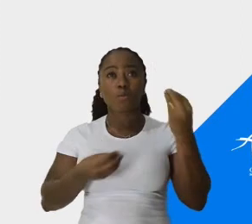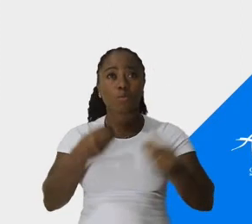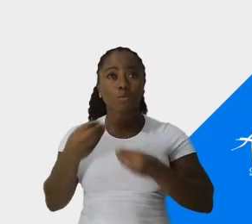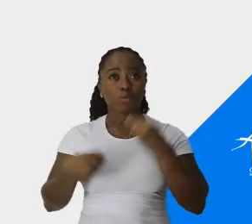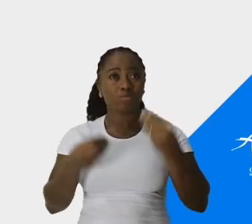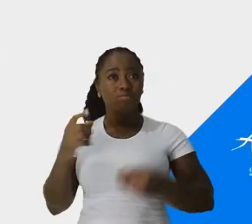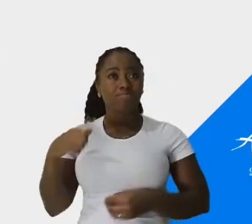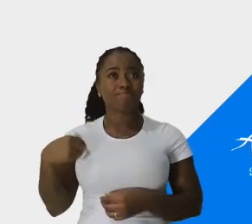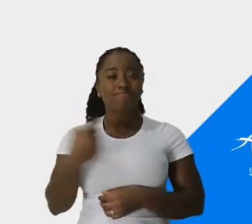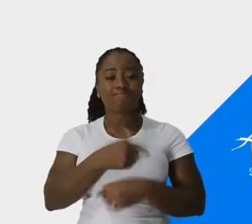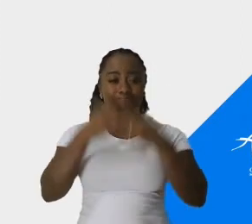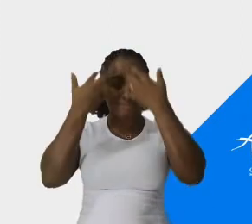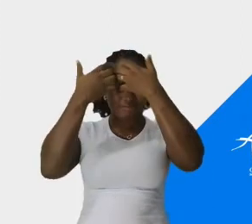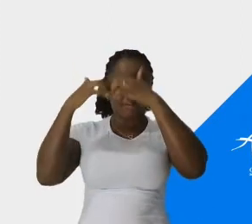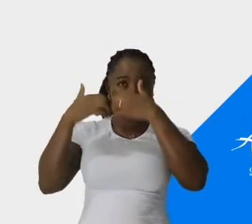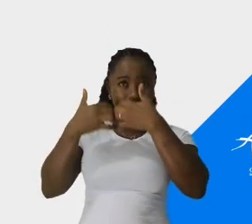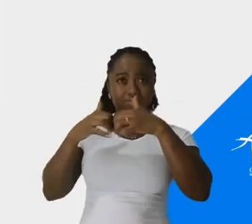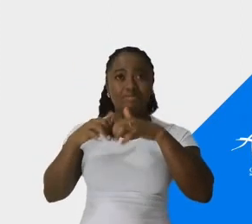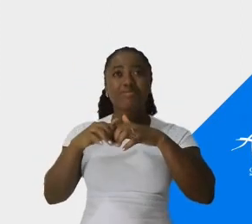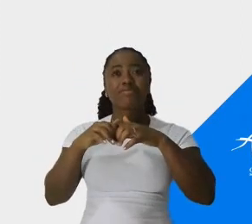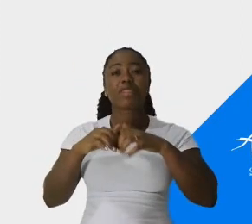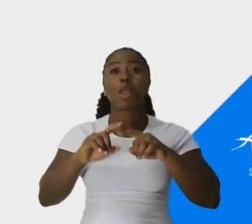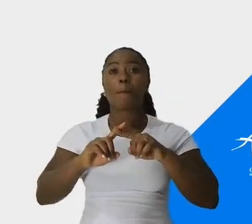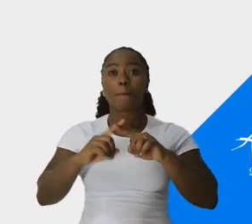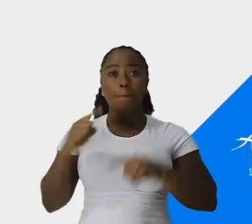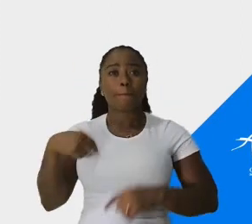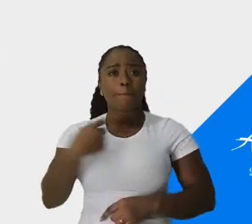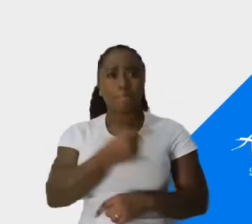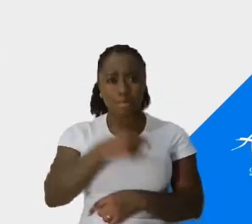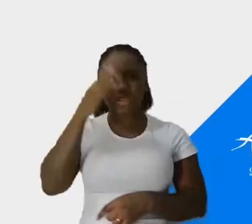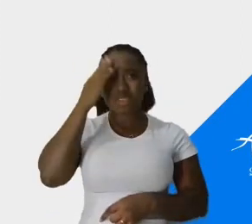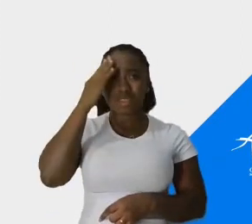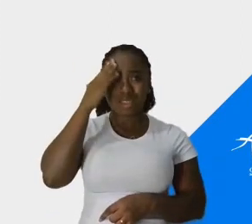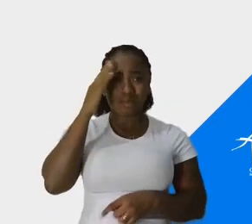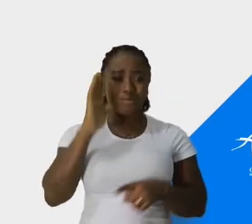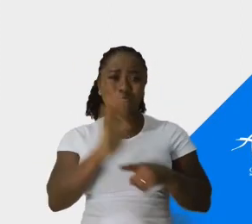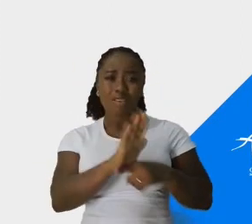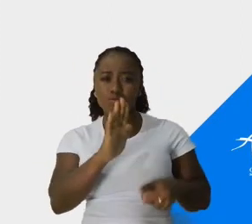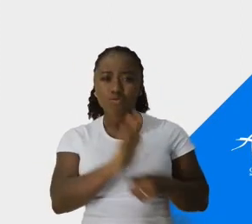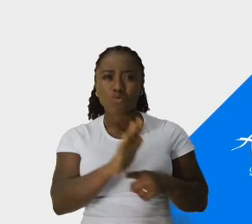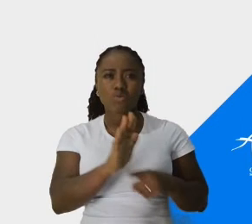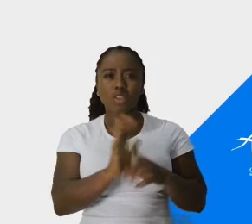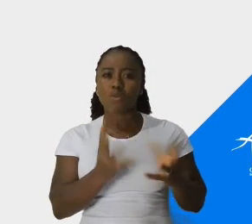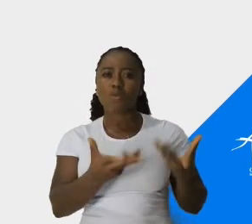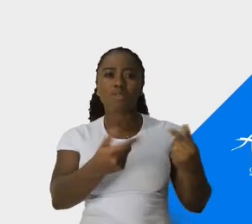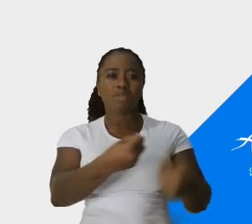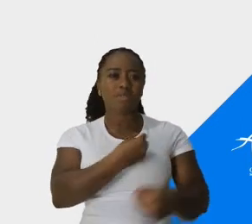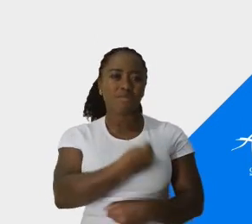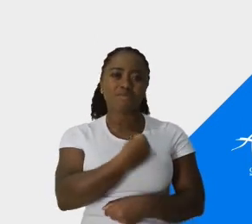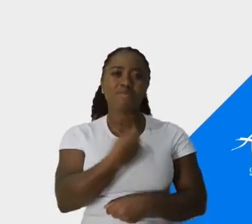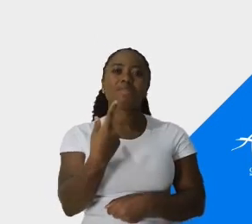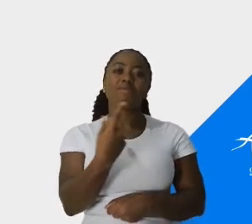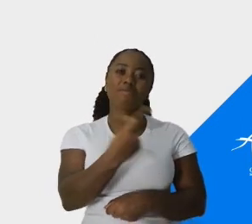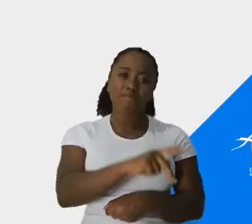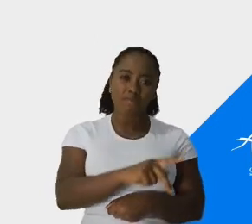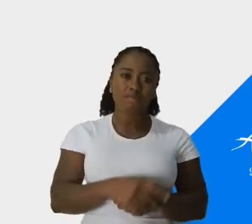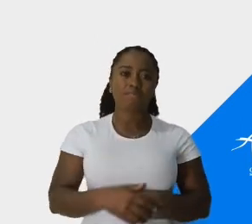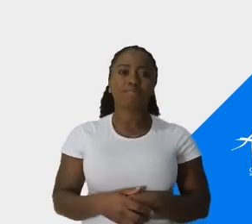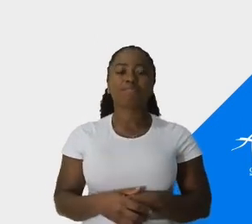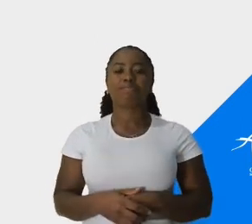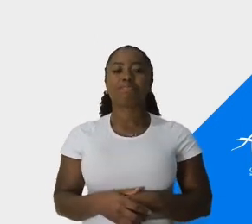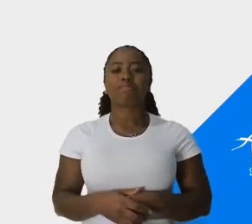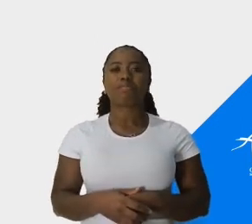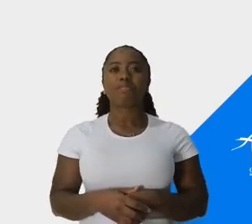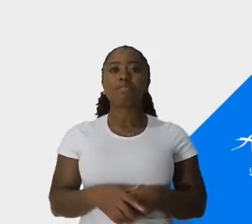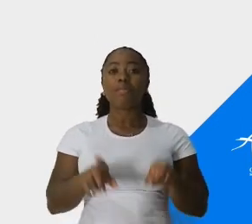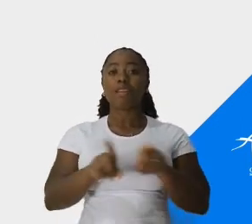gerar uma qualidade de vida para esse paciente. Também os instrumentos são diversos e também vai